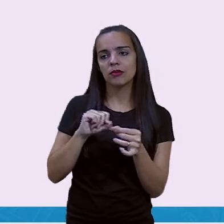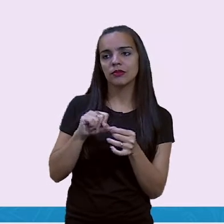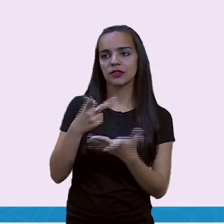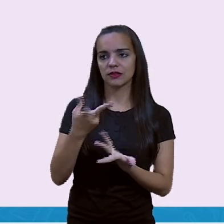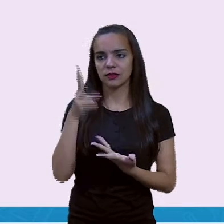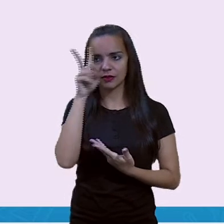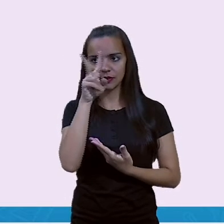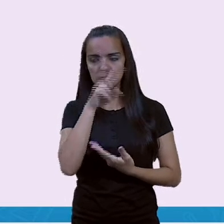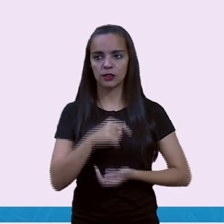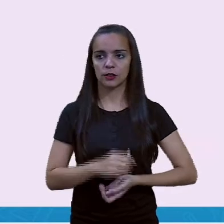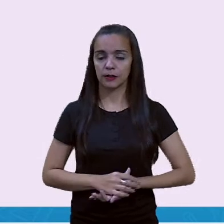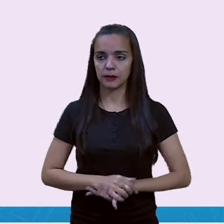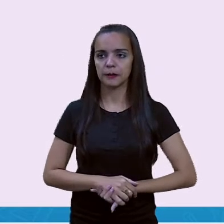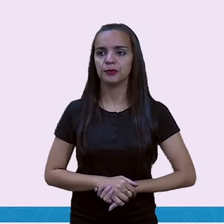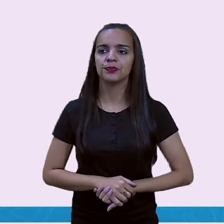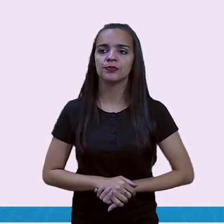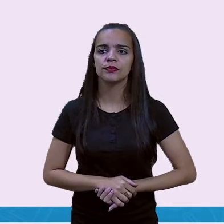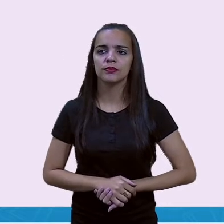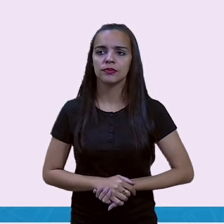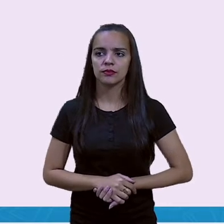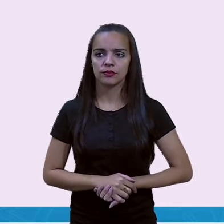os documentos.